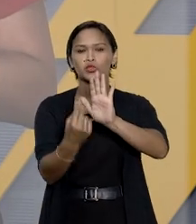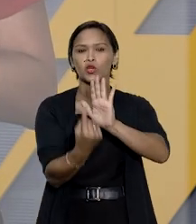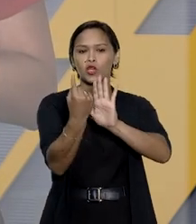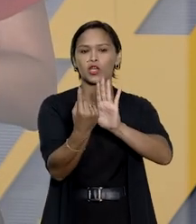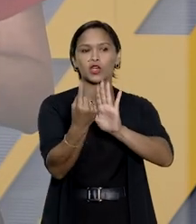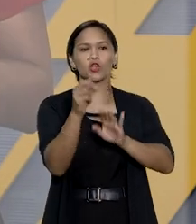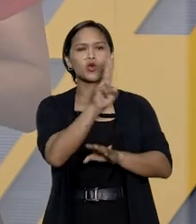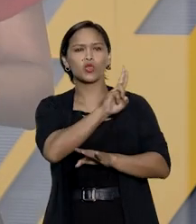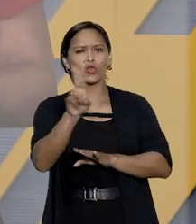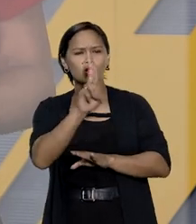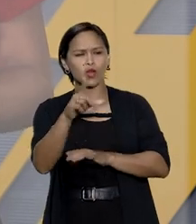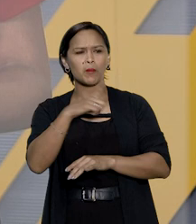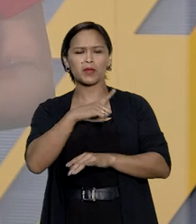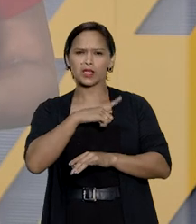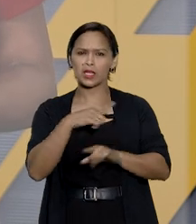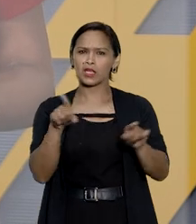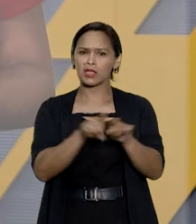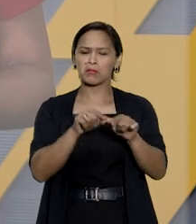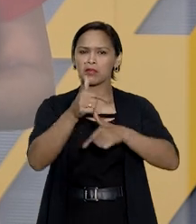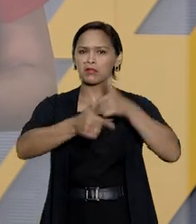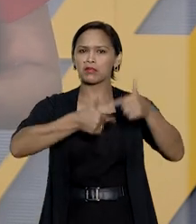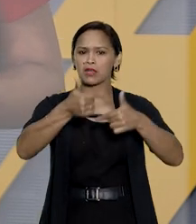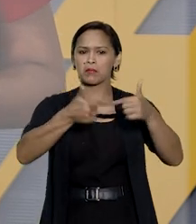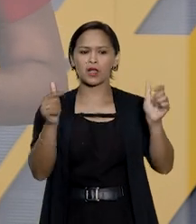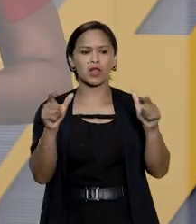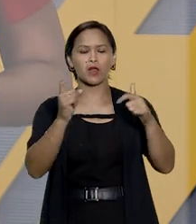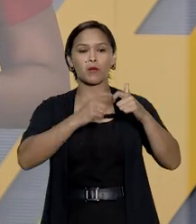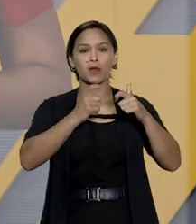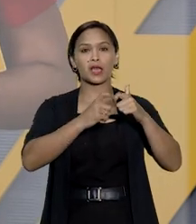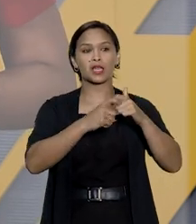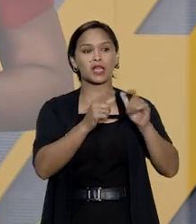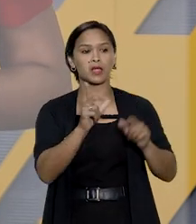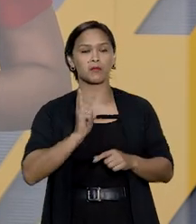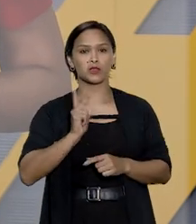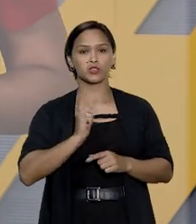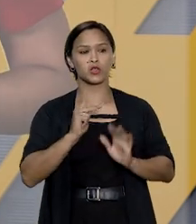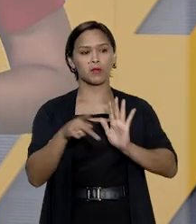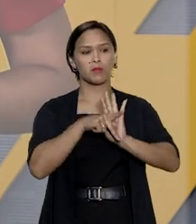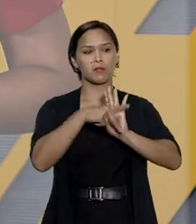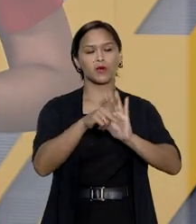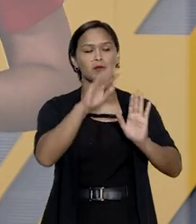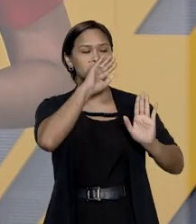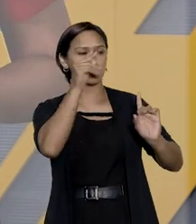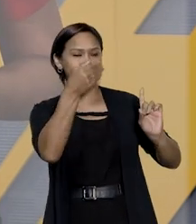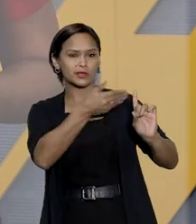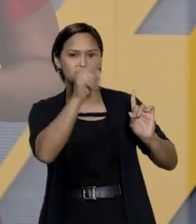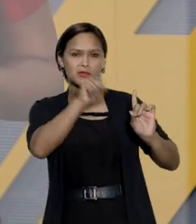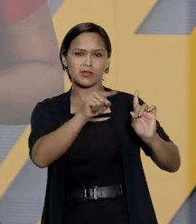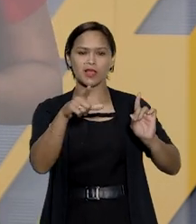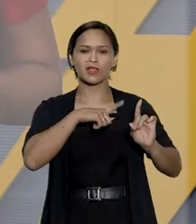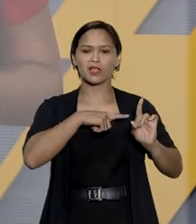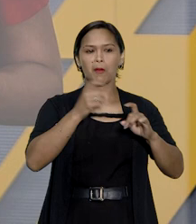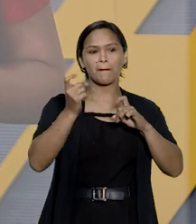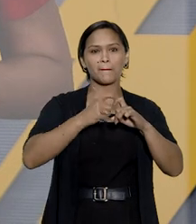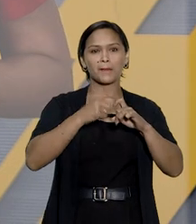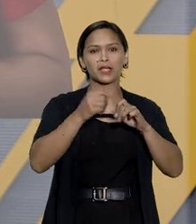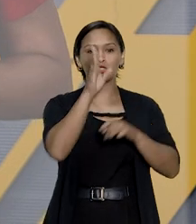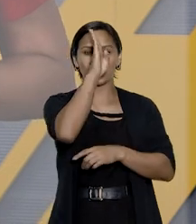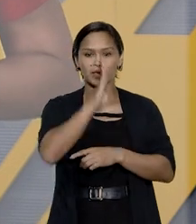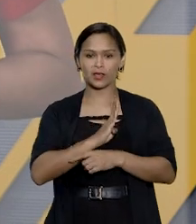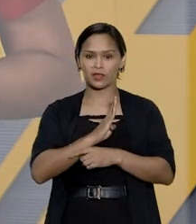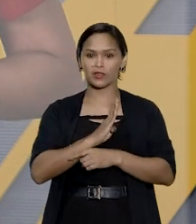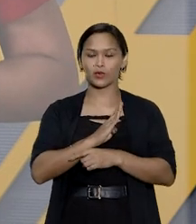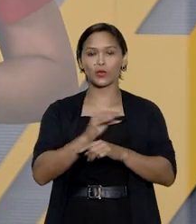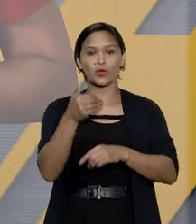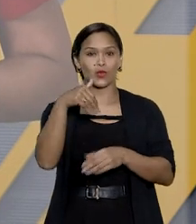das nomeadas teria, inclusive, trabalhado para uma clínica particular de propriedade do denunciado, prestando atendimento médico gratuito